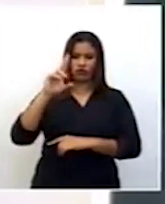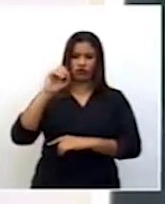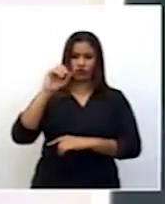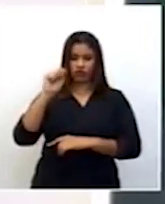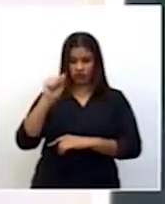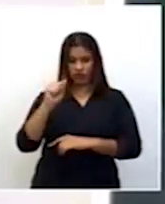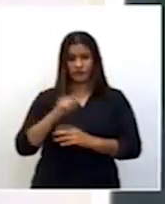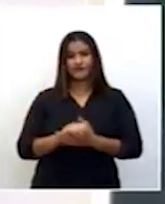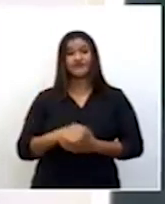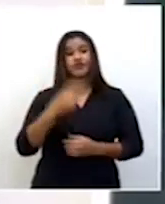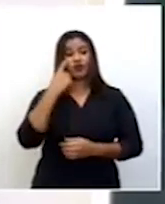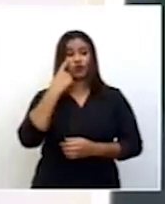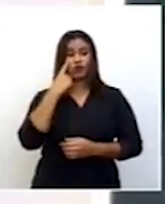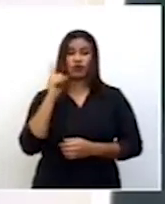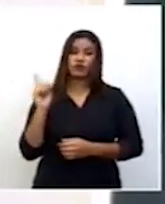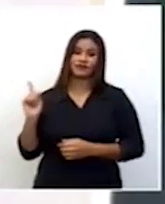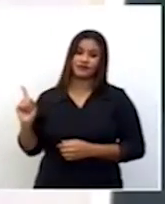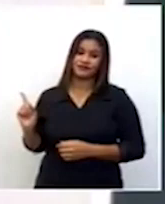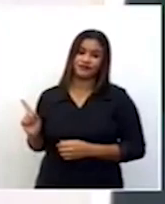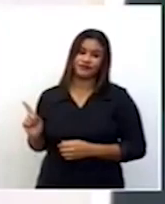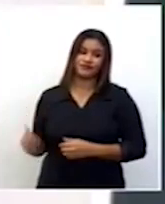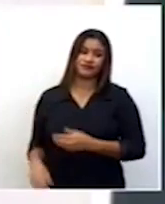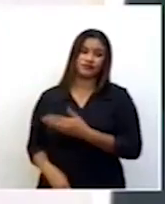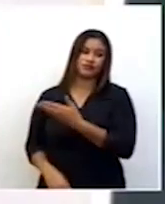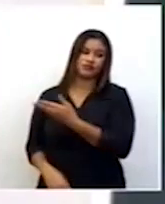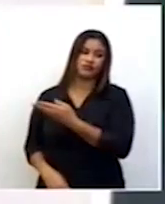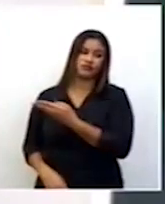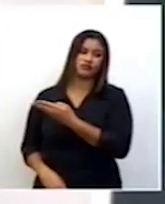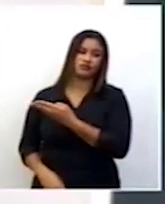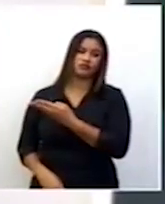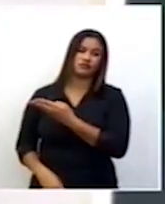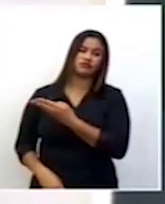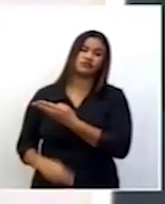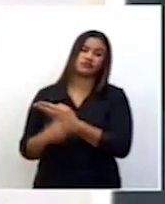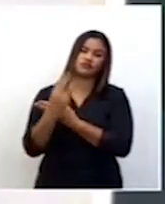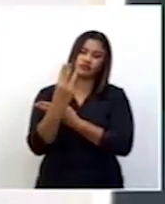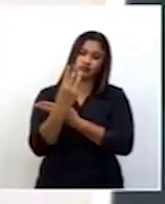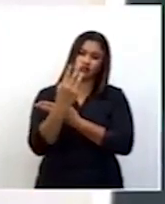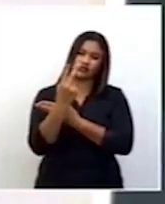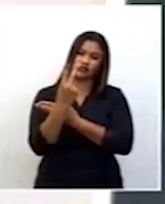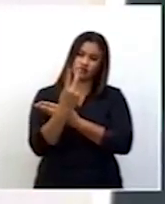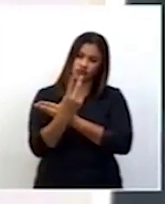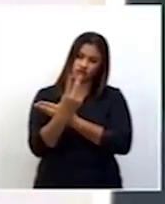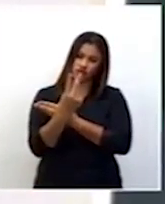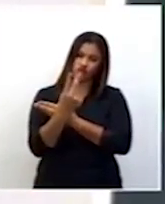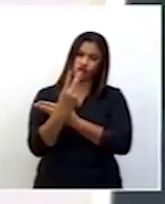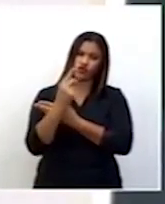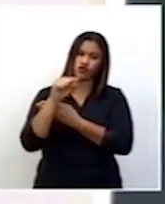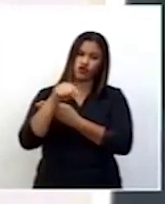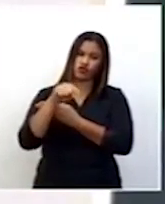37.000, não é isso? 700, não. É 32.000, né?